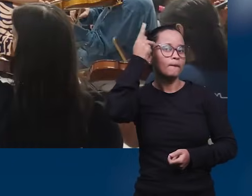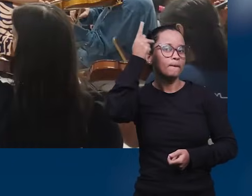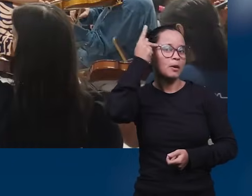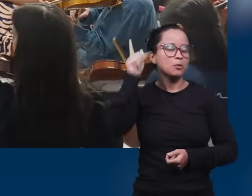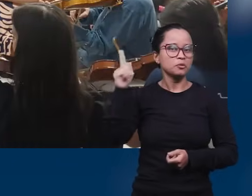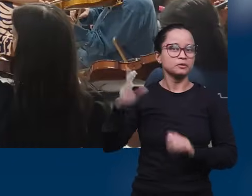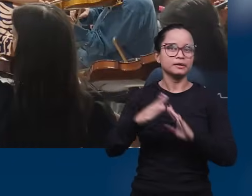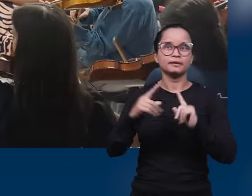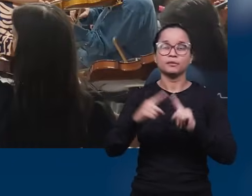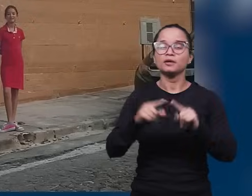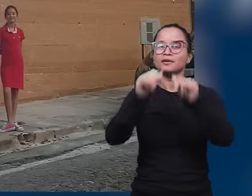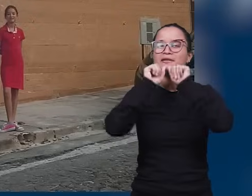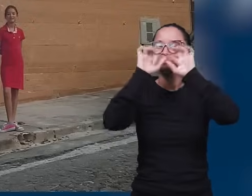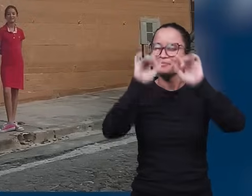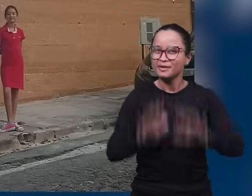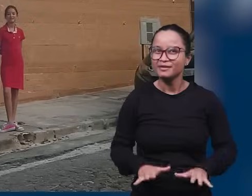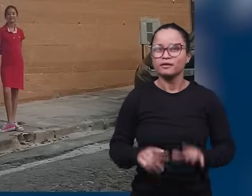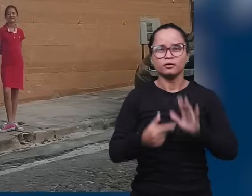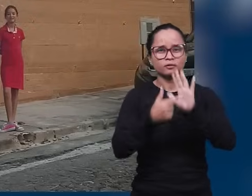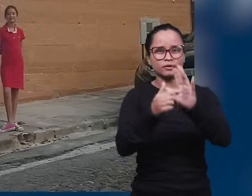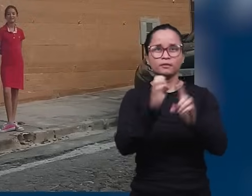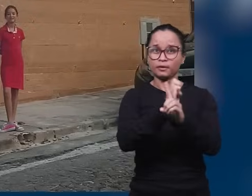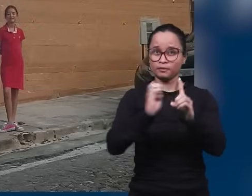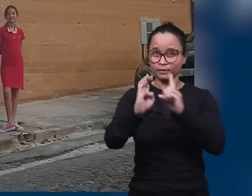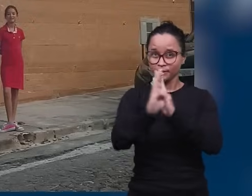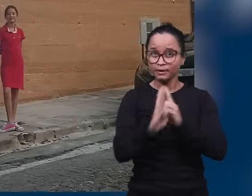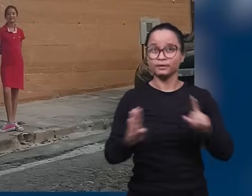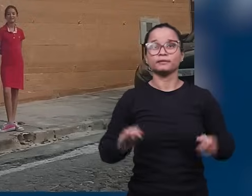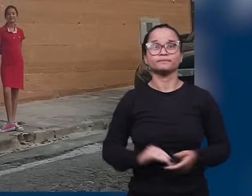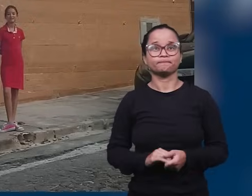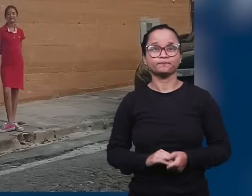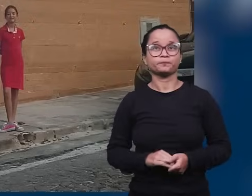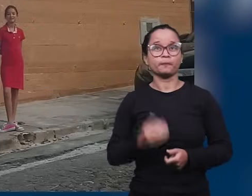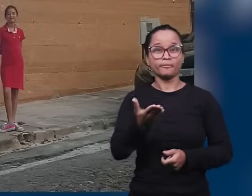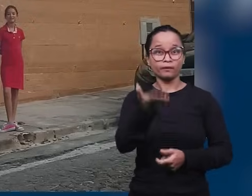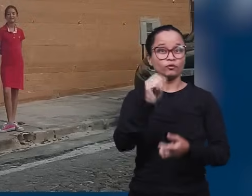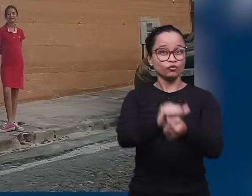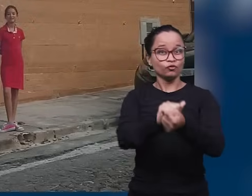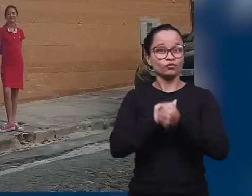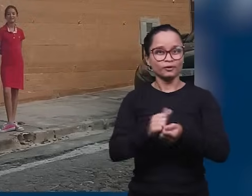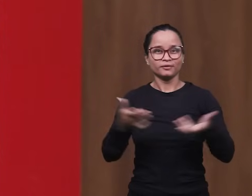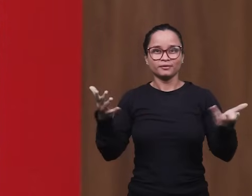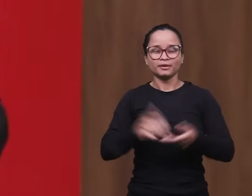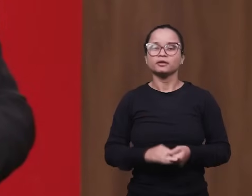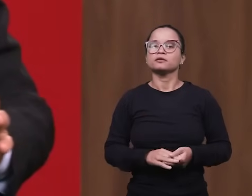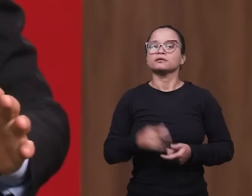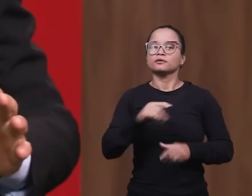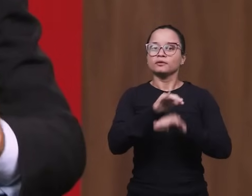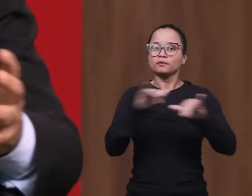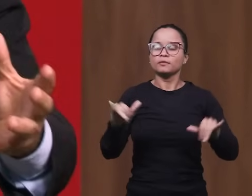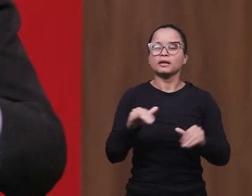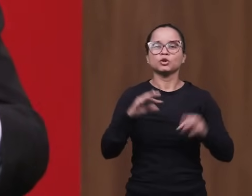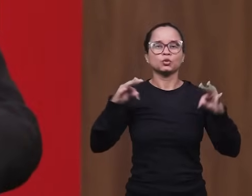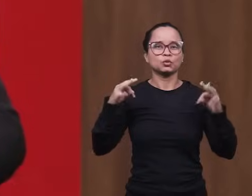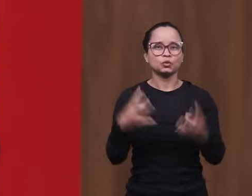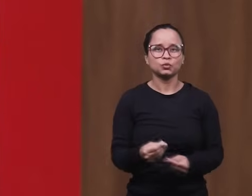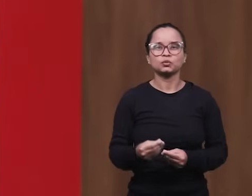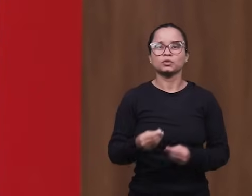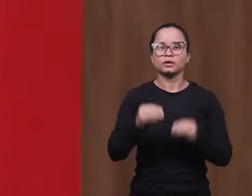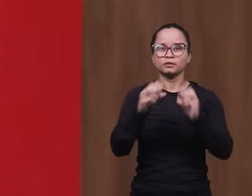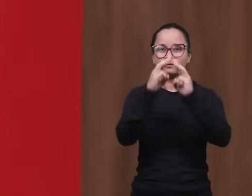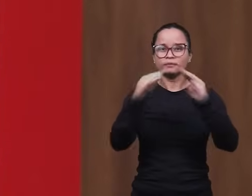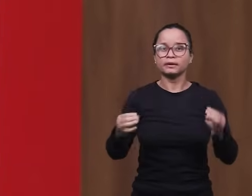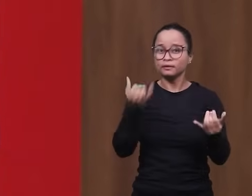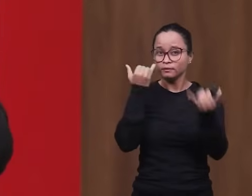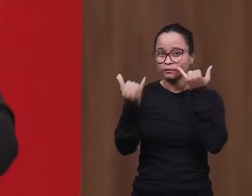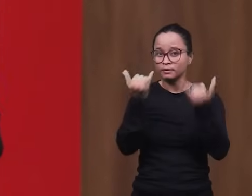em São Paulo, olha que bênção, inclusive nós mostramos a escola bíblica dominical, vem aqui comigo, agora vamos falar, dando todo o dinamismo aqui no